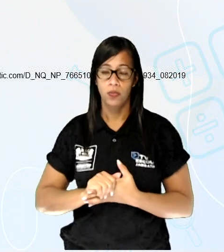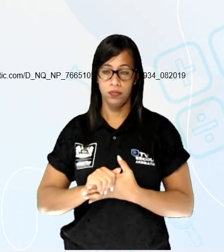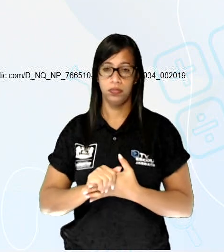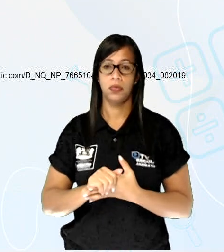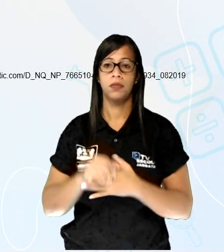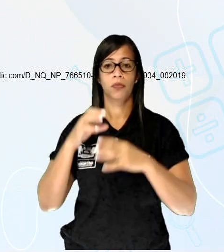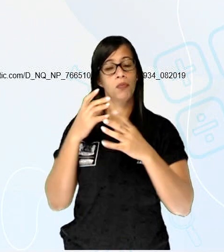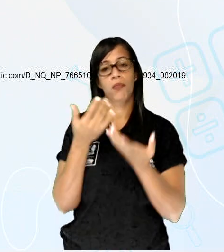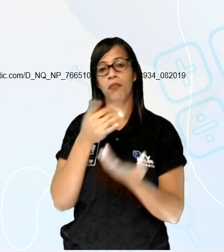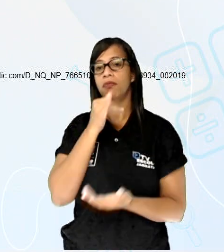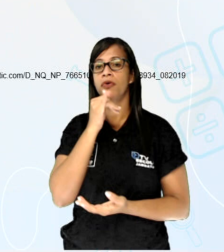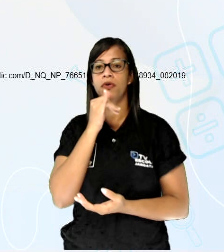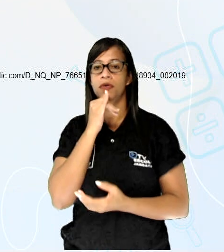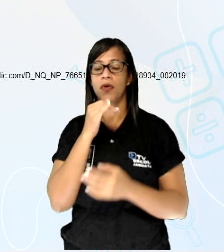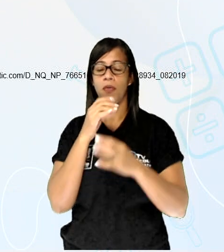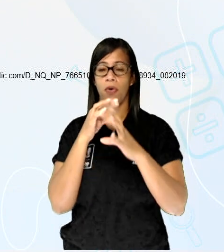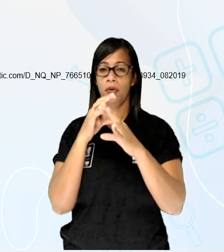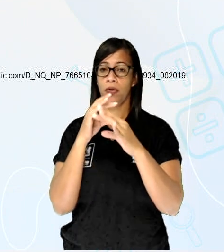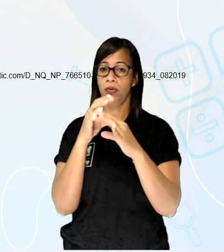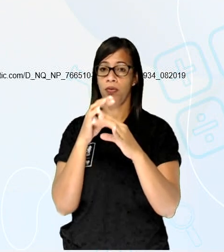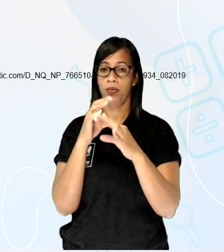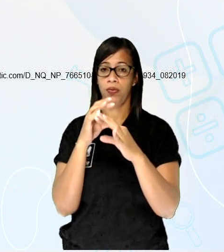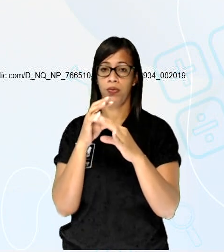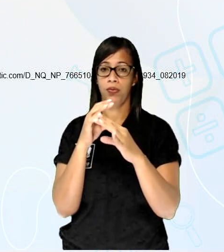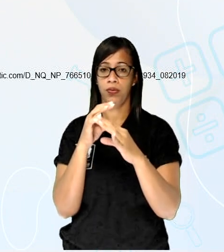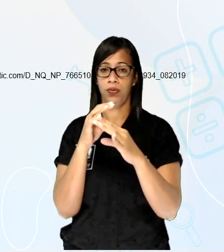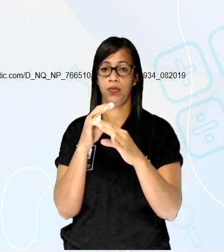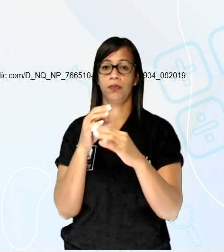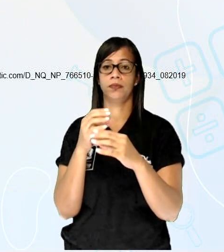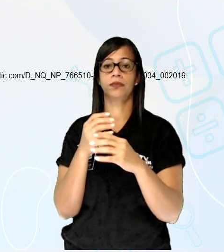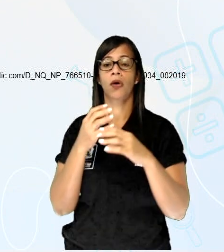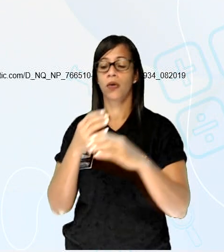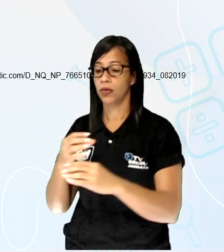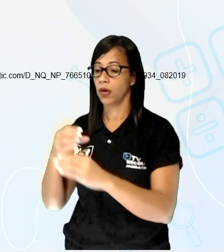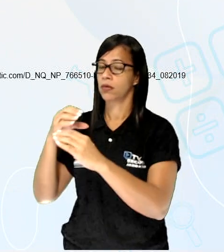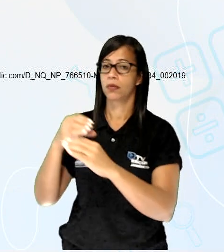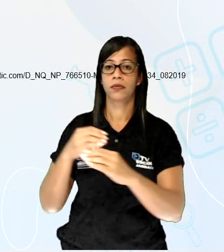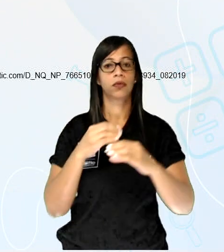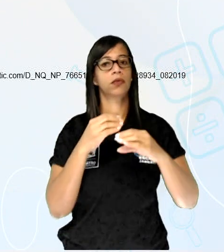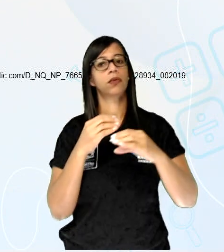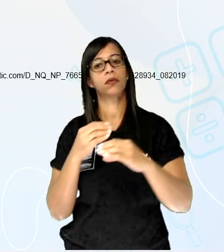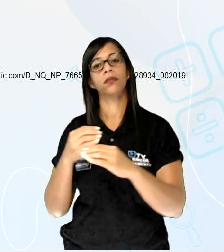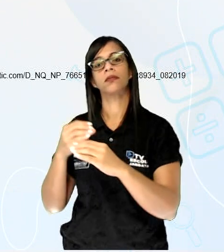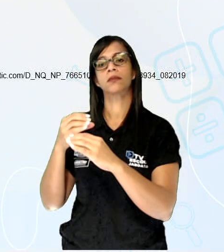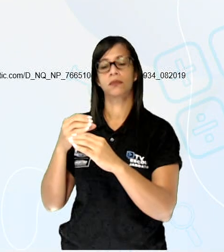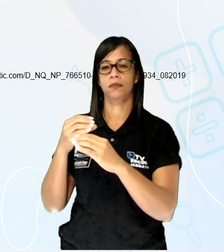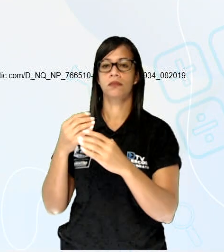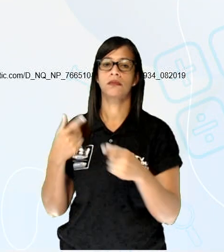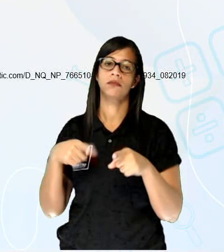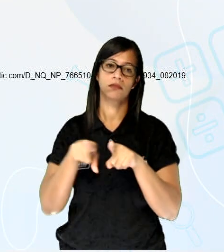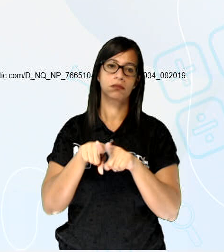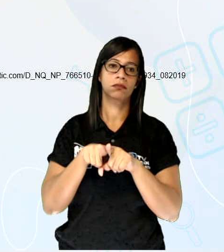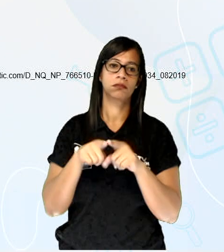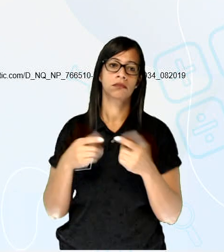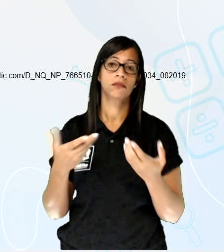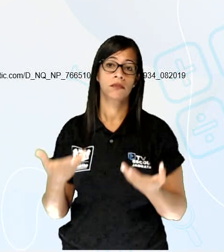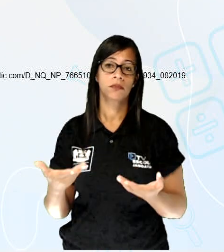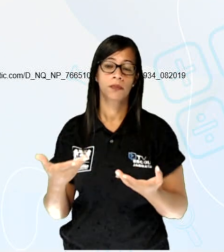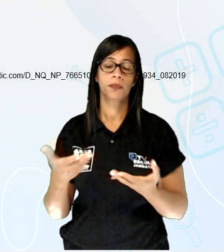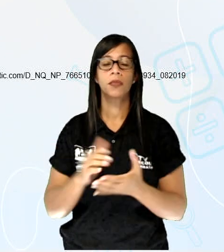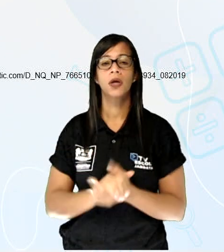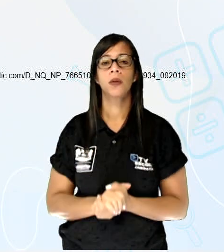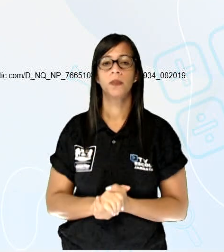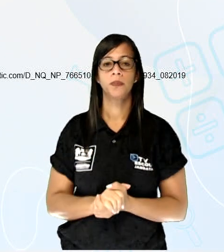a força do ar faz com que emita um som através desse instrumento.